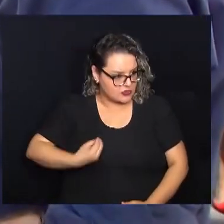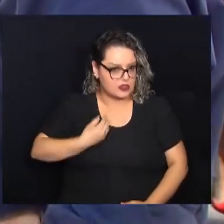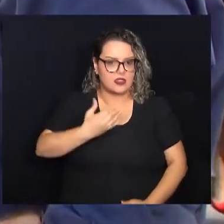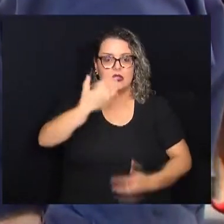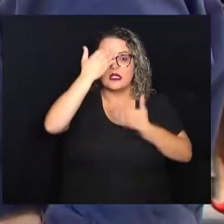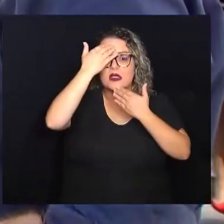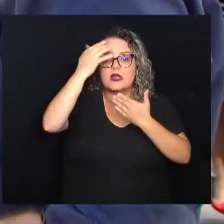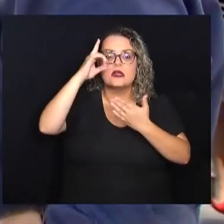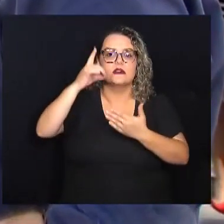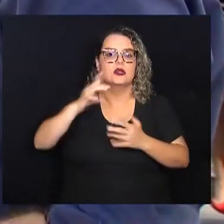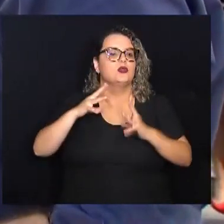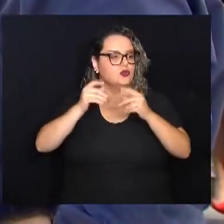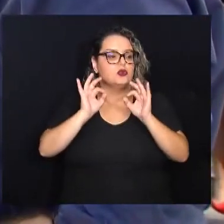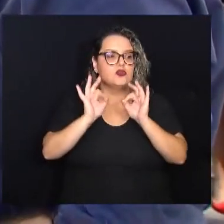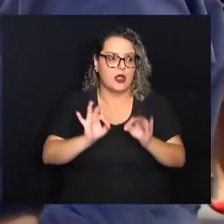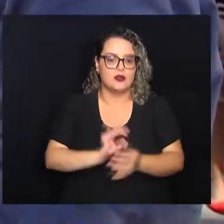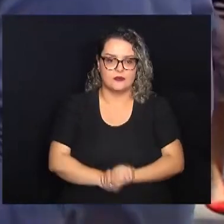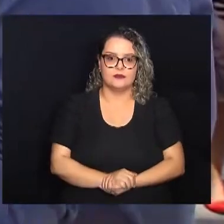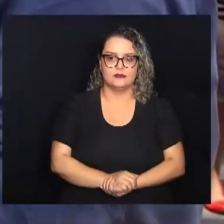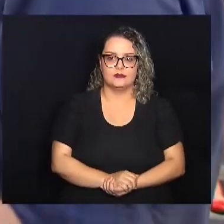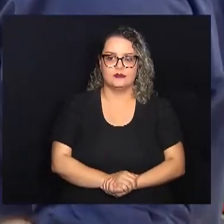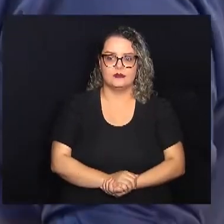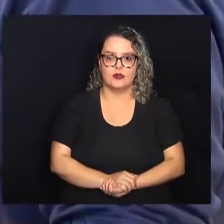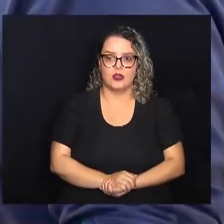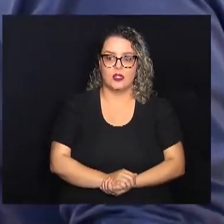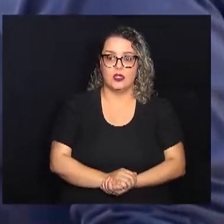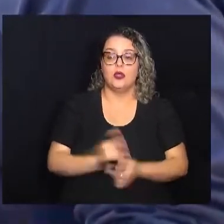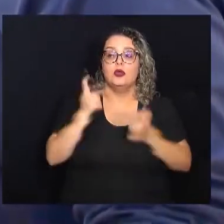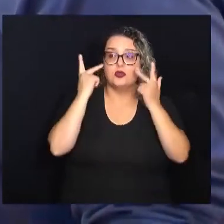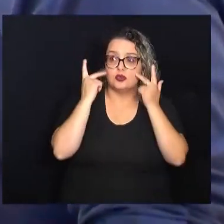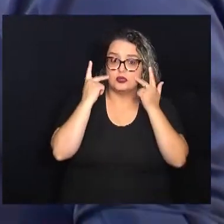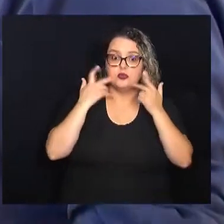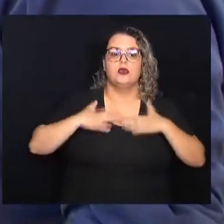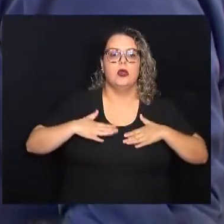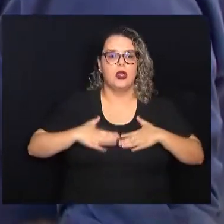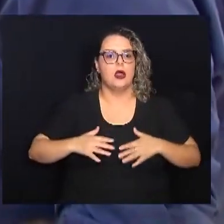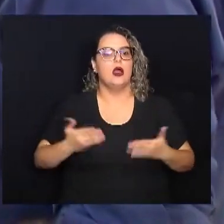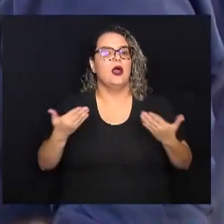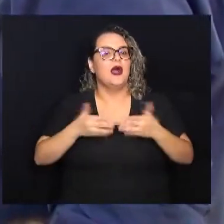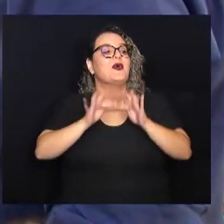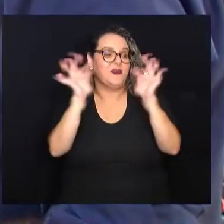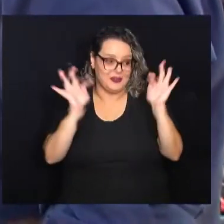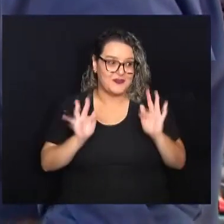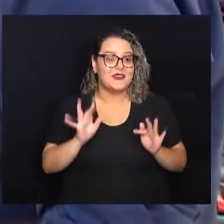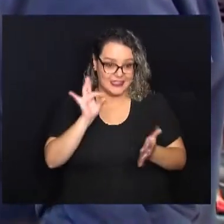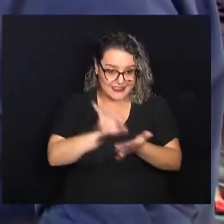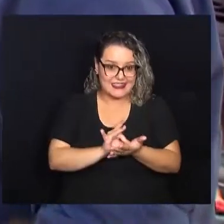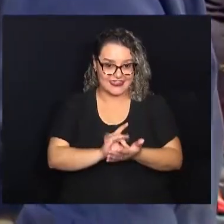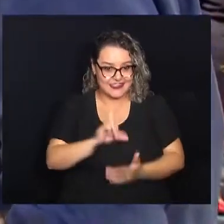a Deus. Deu tudo certo. Agora fica um pouco mais tranquila. Né? Fico, agora eu tô feliz, né? Saí daqui